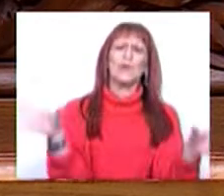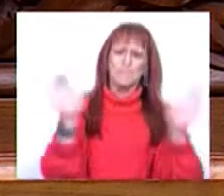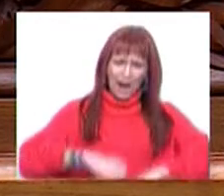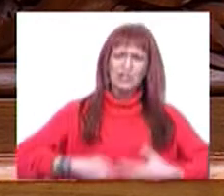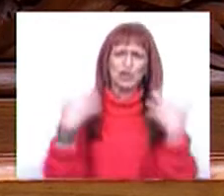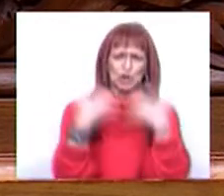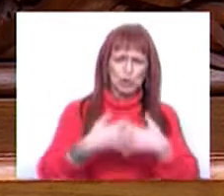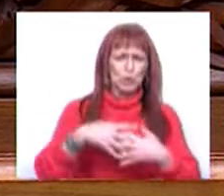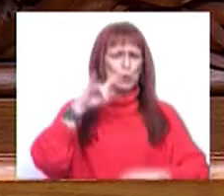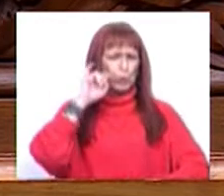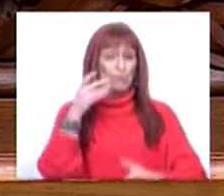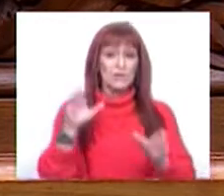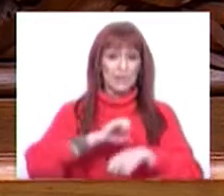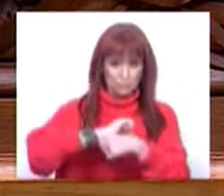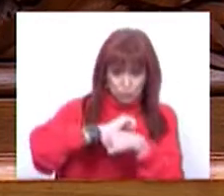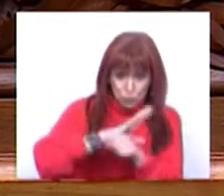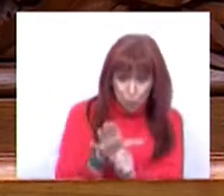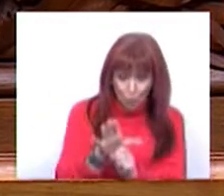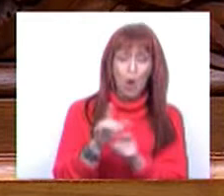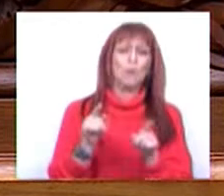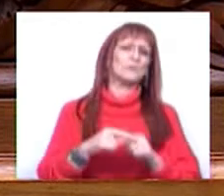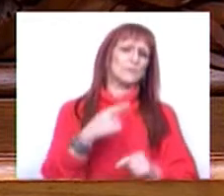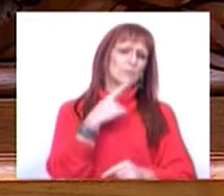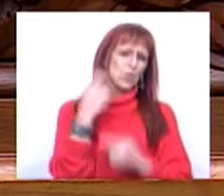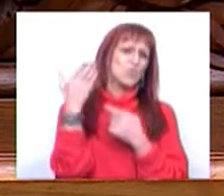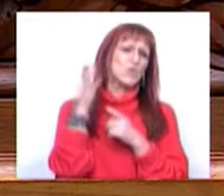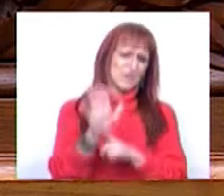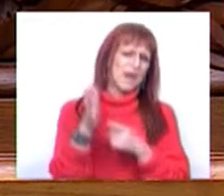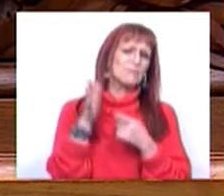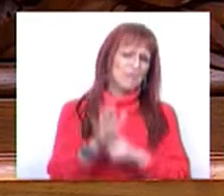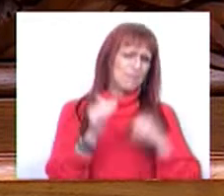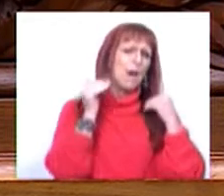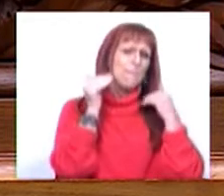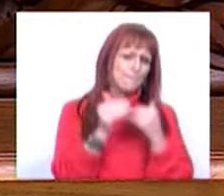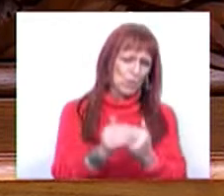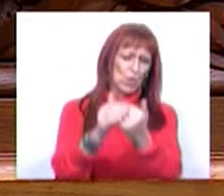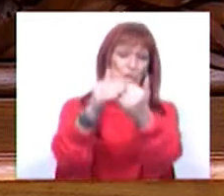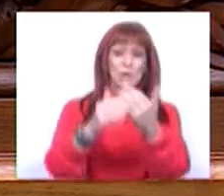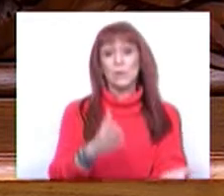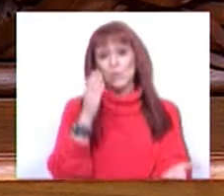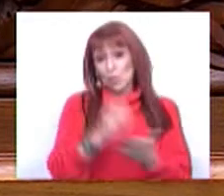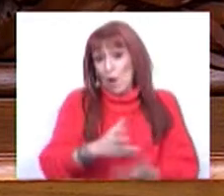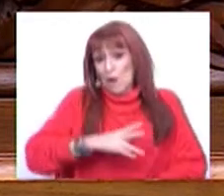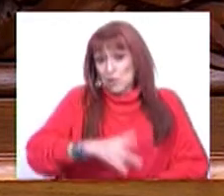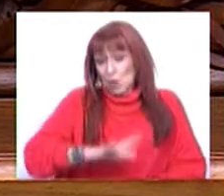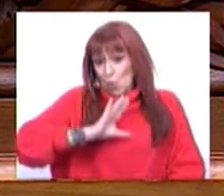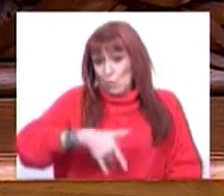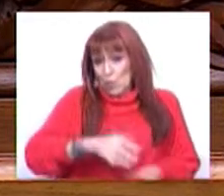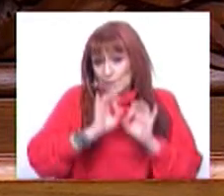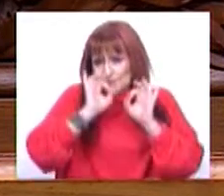dúvidas. E o Covid-19 é um excelente exemplo deste processo, não só em Portugal como no